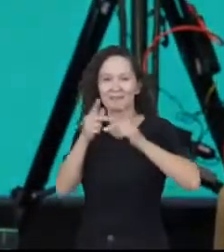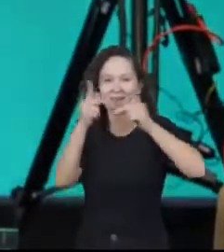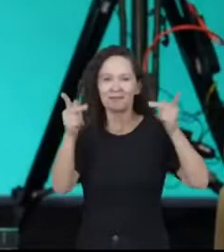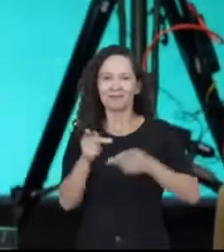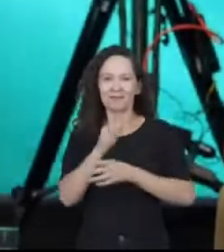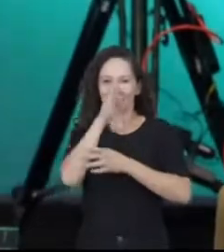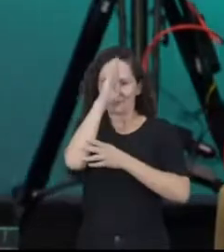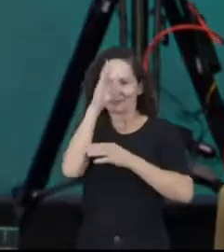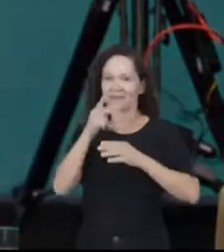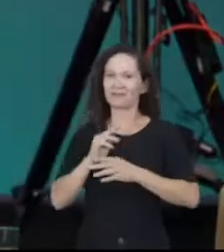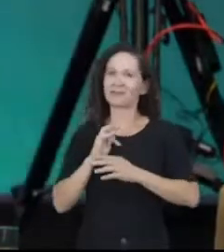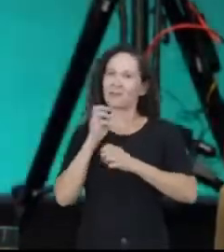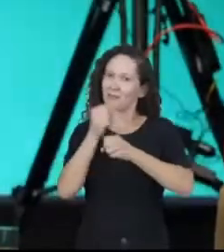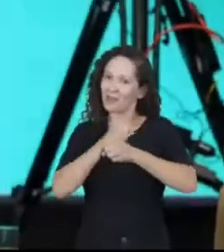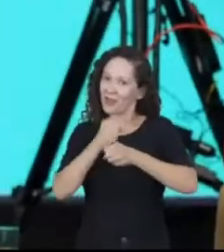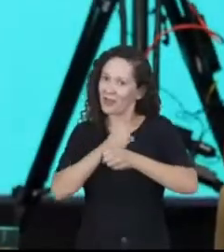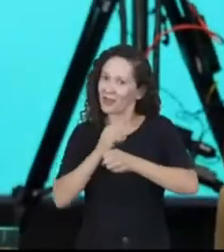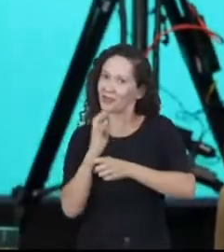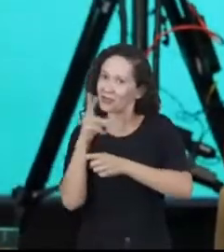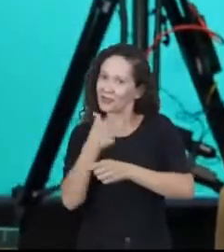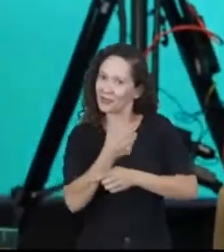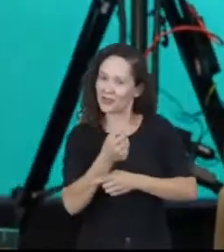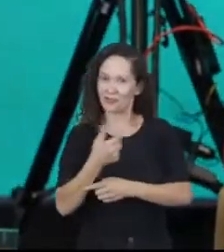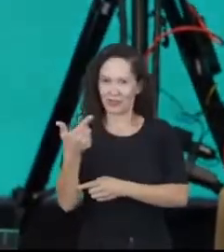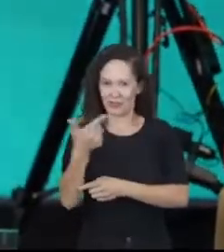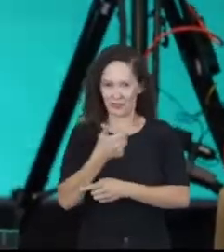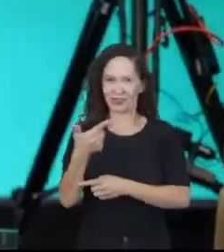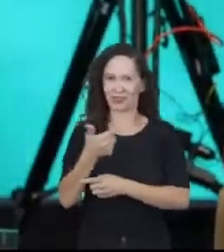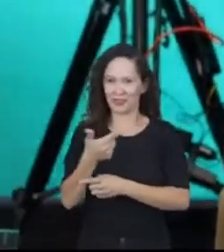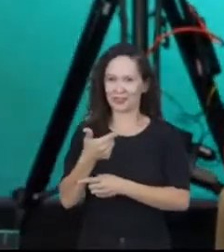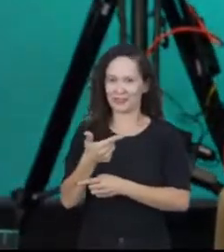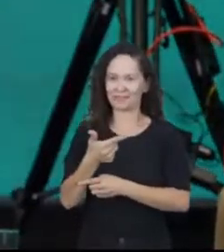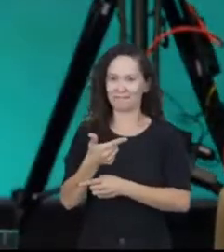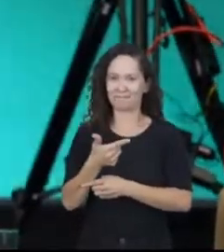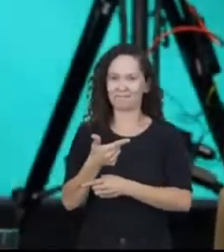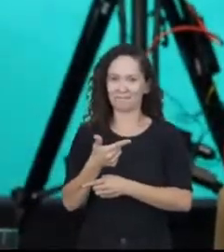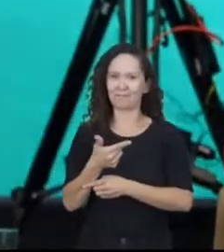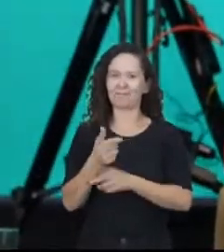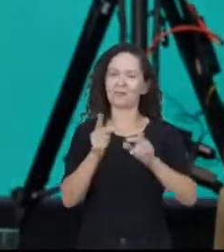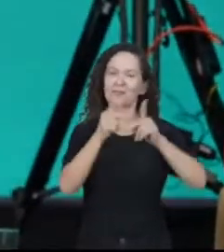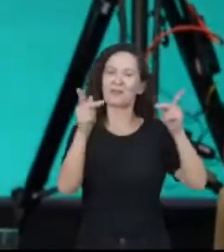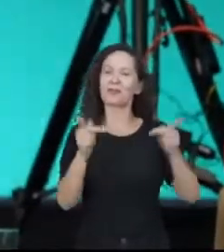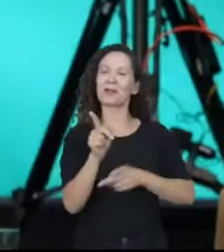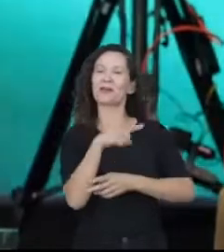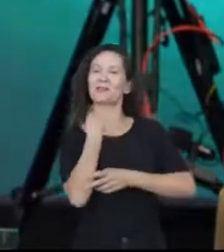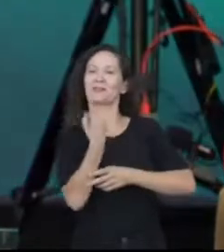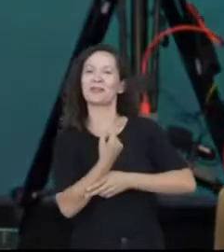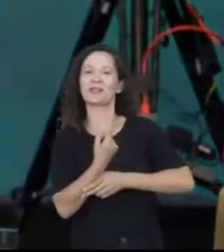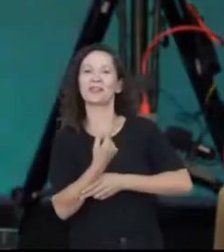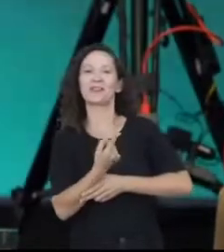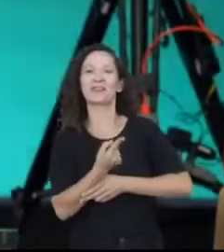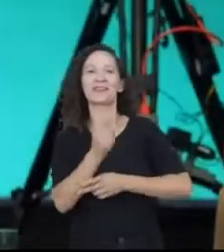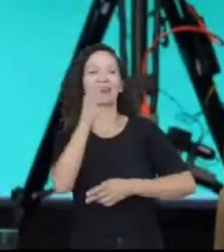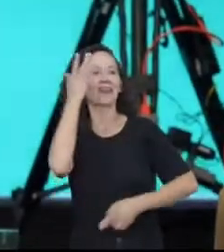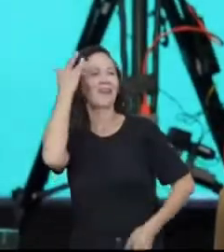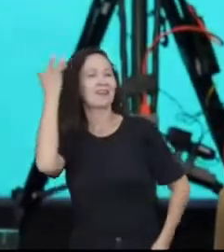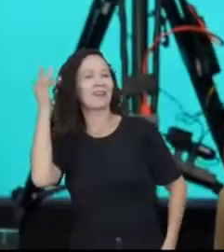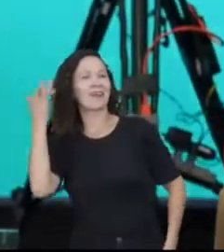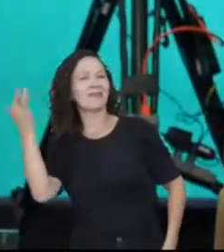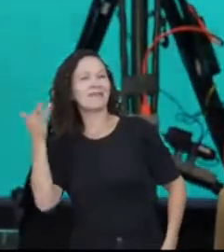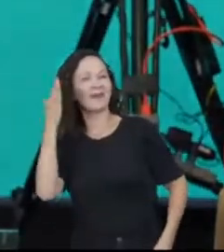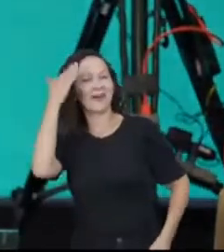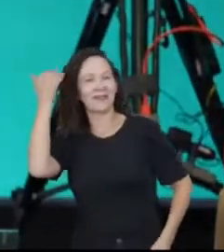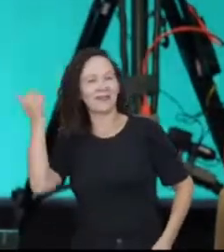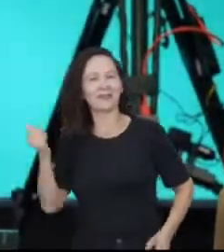ano de 2022. E esse prato se tornará o prato da moda no Palácio do Planalto a partir